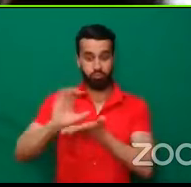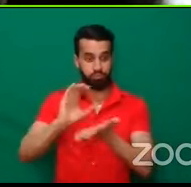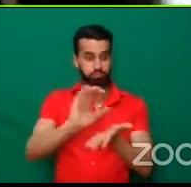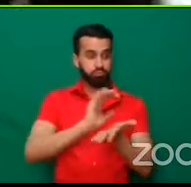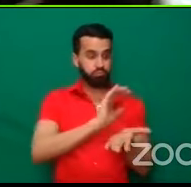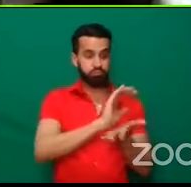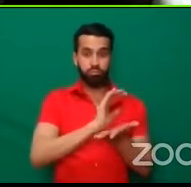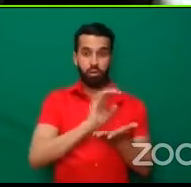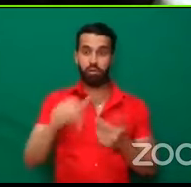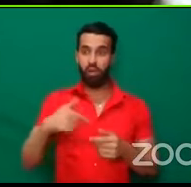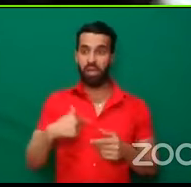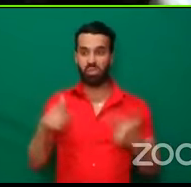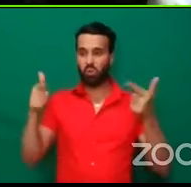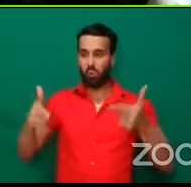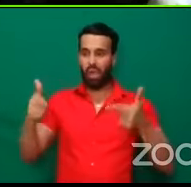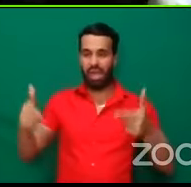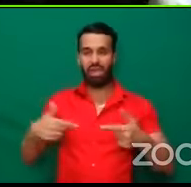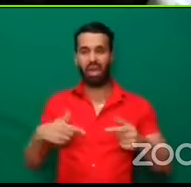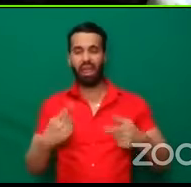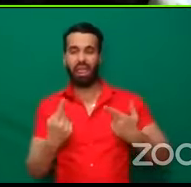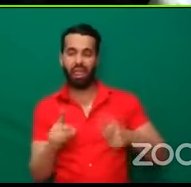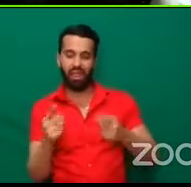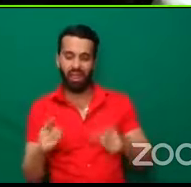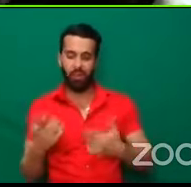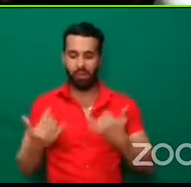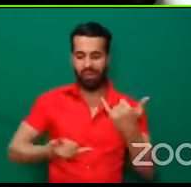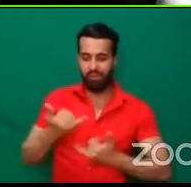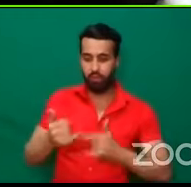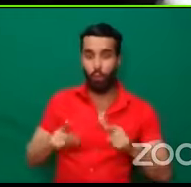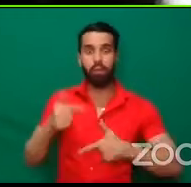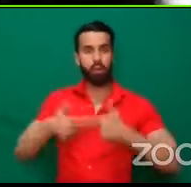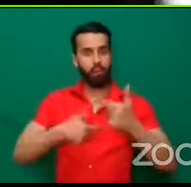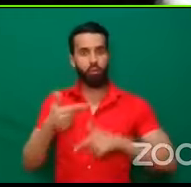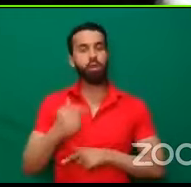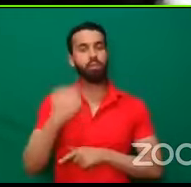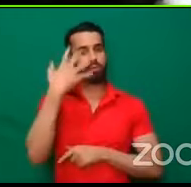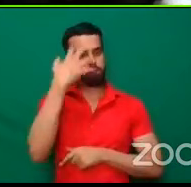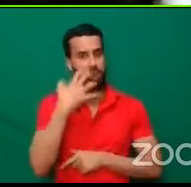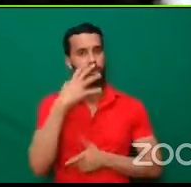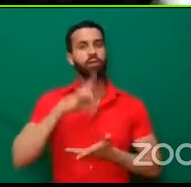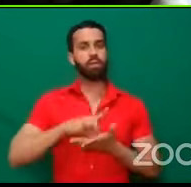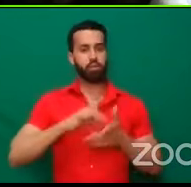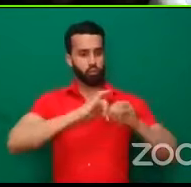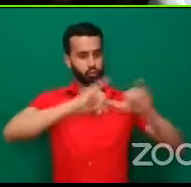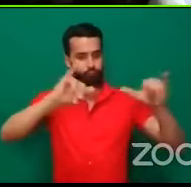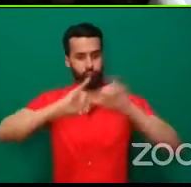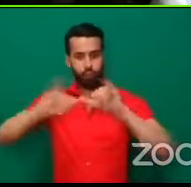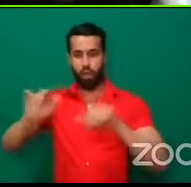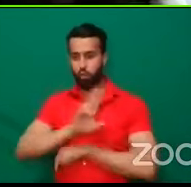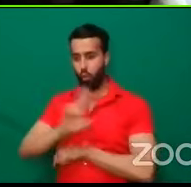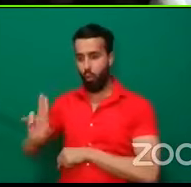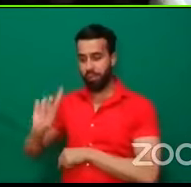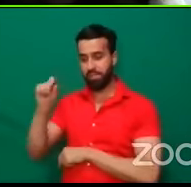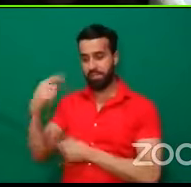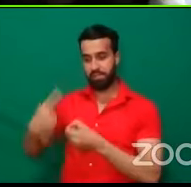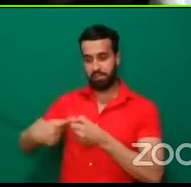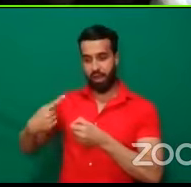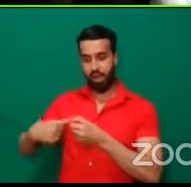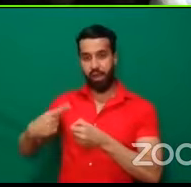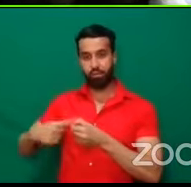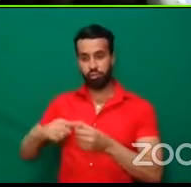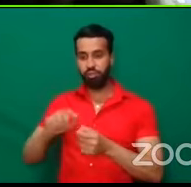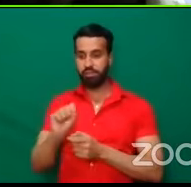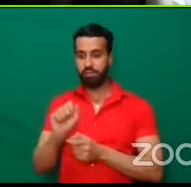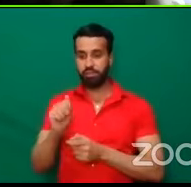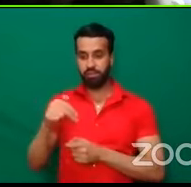tá de zoeira só, ele leva a sério e acaba divulgando o nome da cidade, acaba, né? Eles viram Sim. que eu era apaixonado mesmo pelo